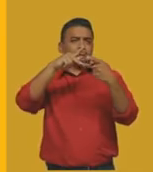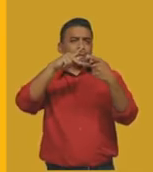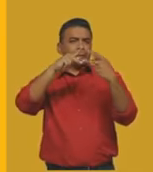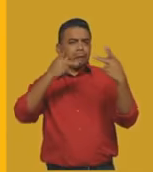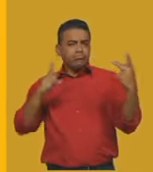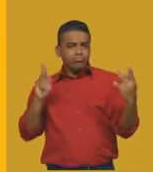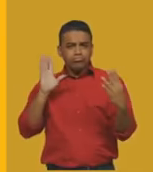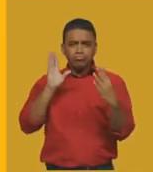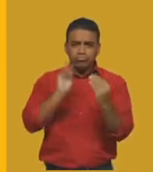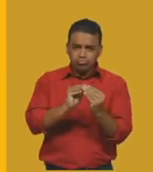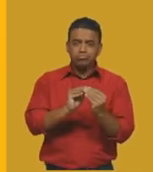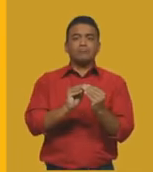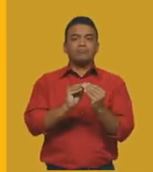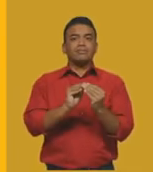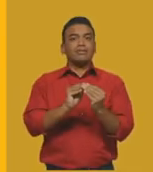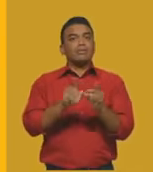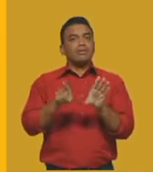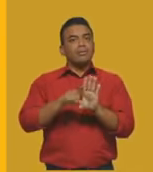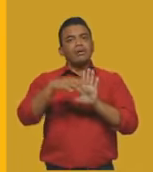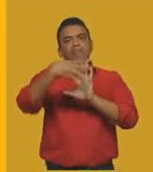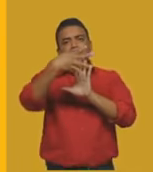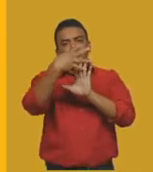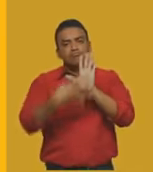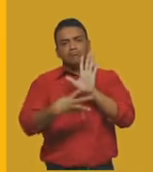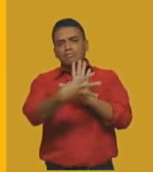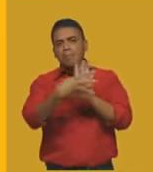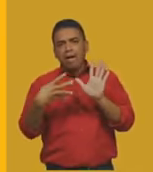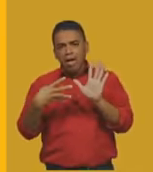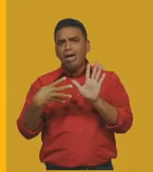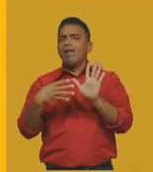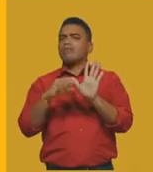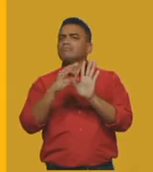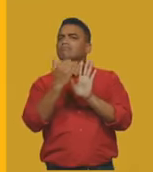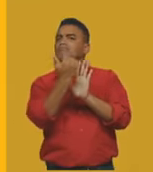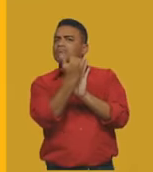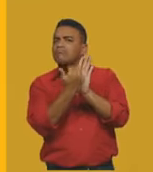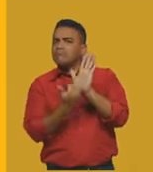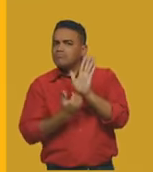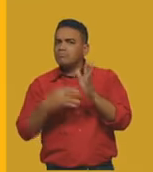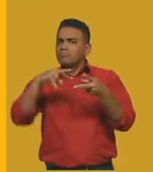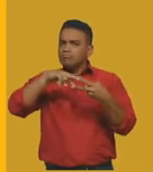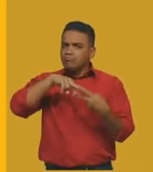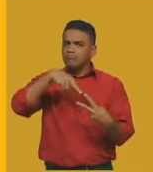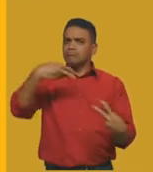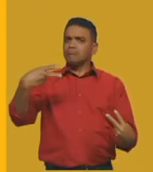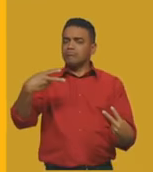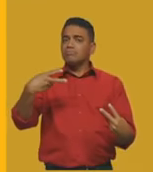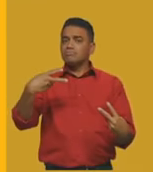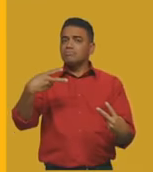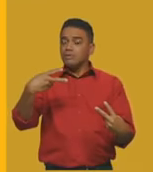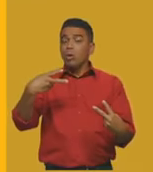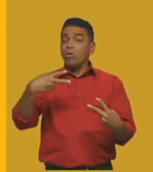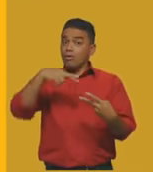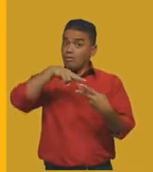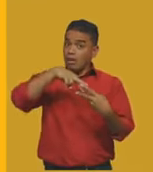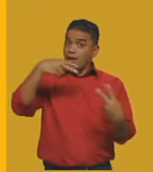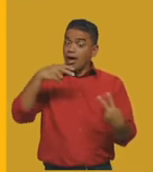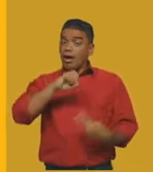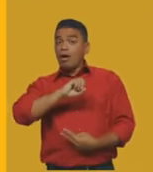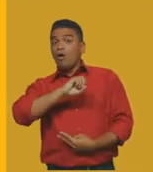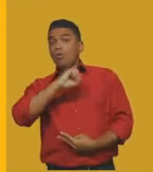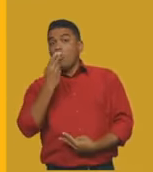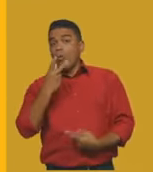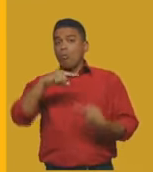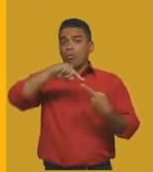a tabela de código genético para prever, a partir da sequência de base de um DNA ou de um RNA,